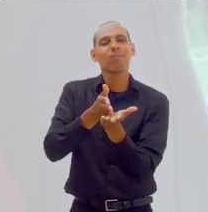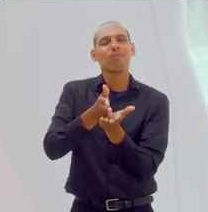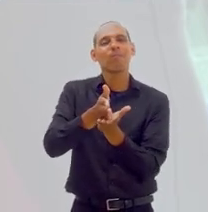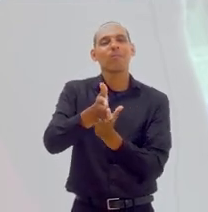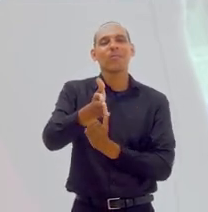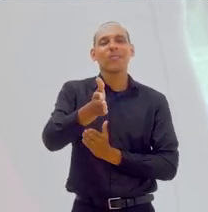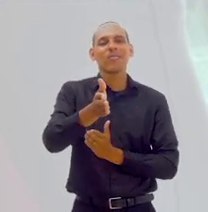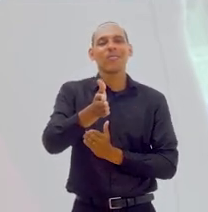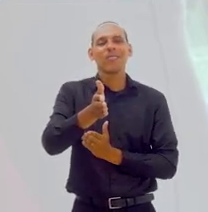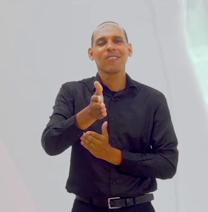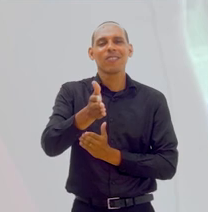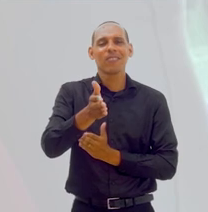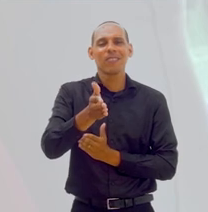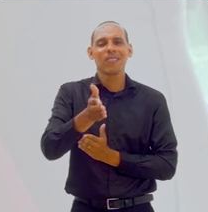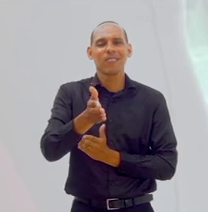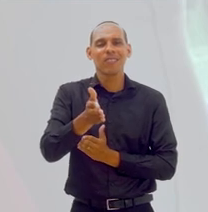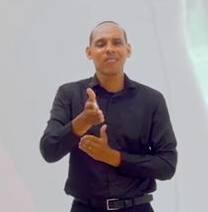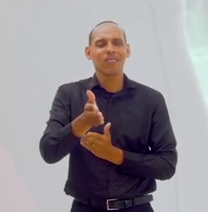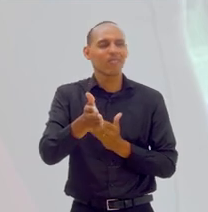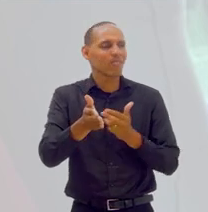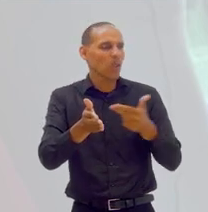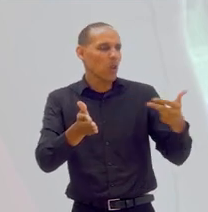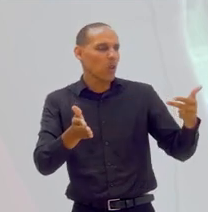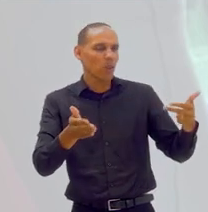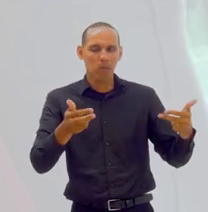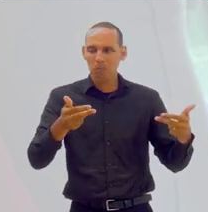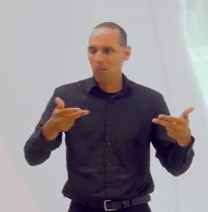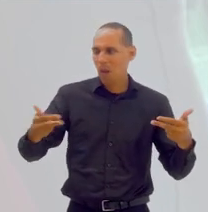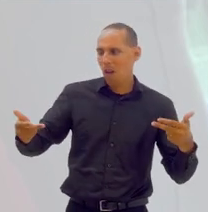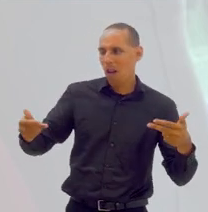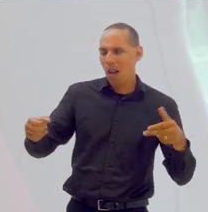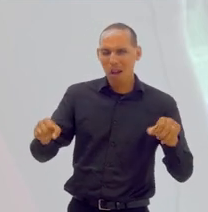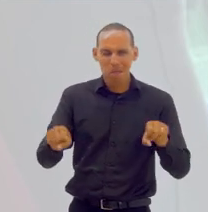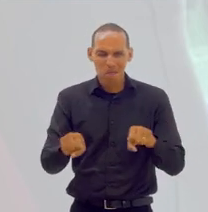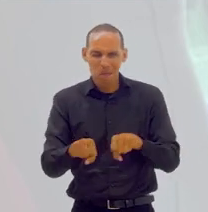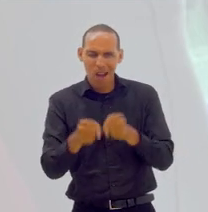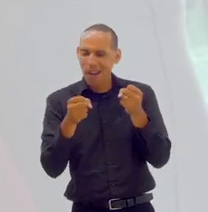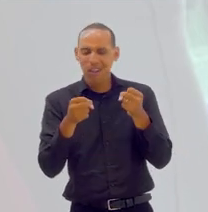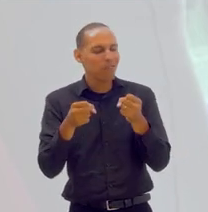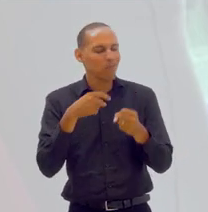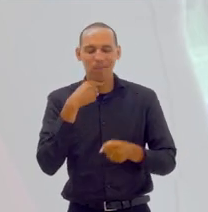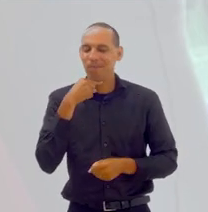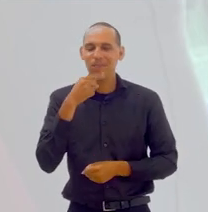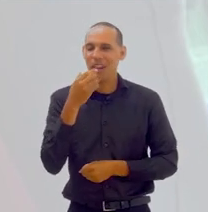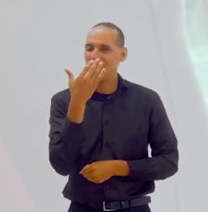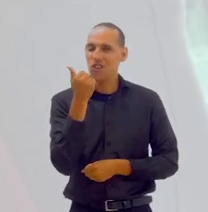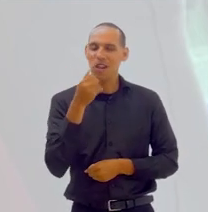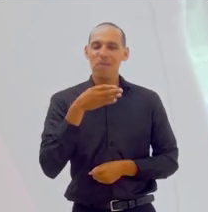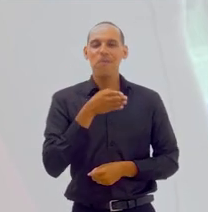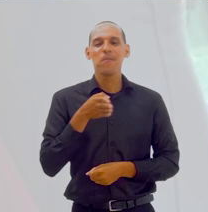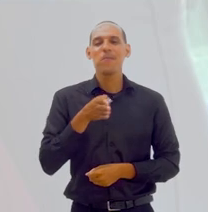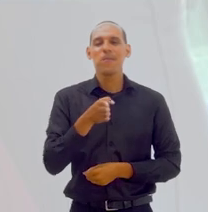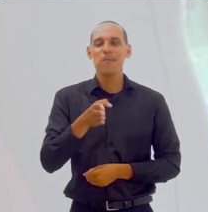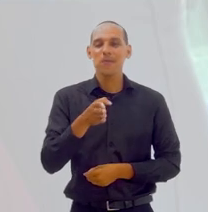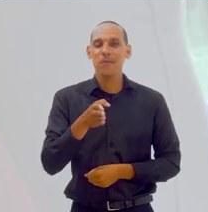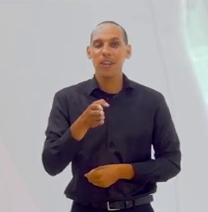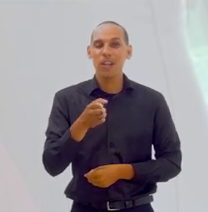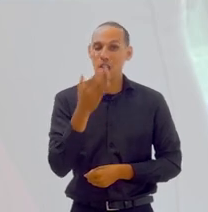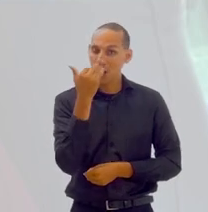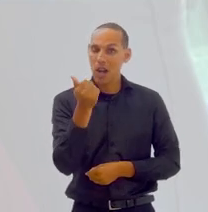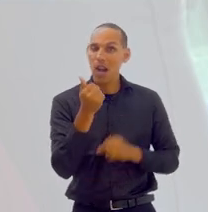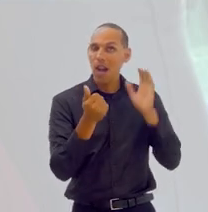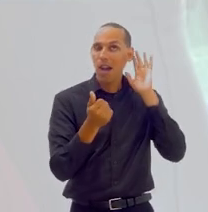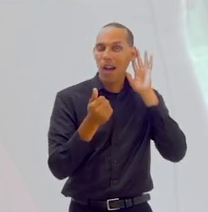direção. E nada conseguirá destruir esse chamado. Eu peço a vocês que ouçam.